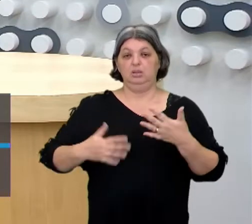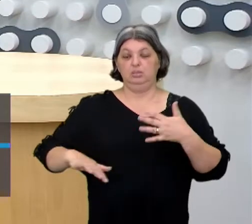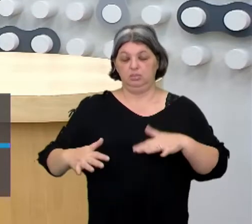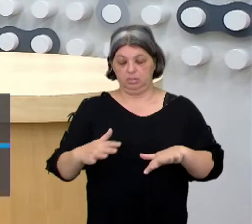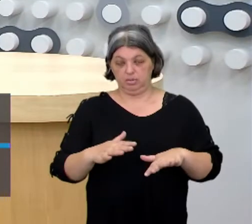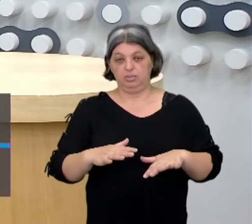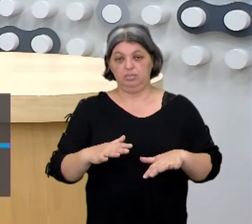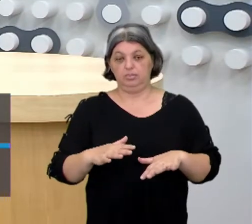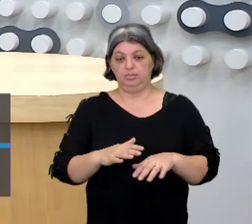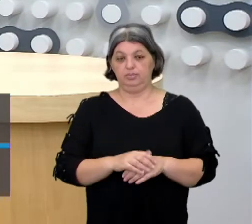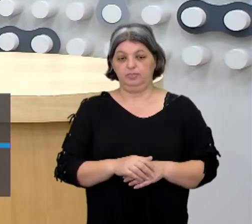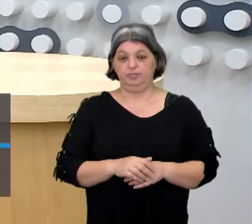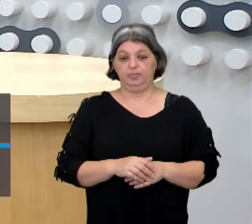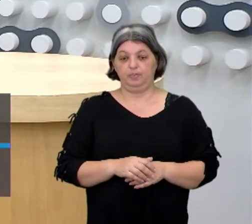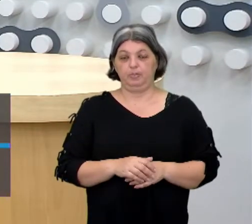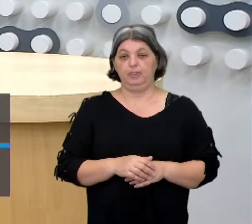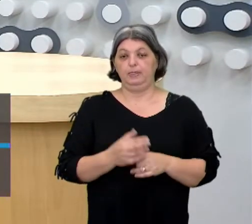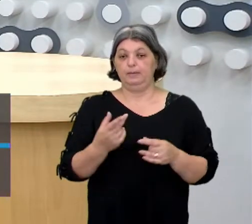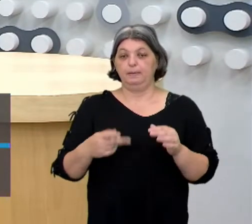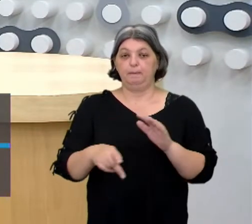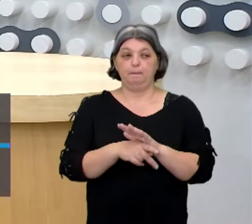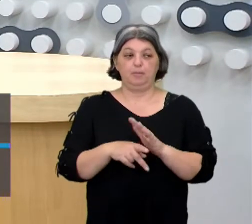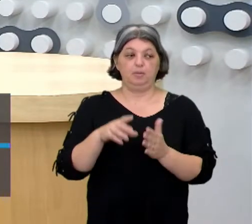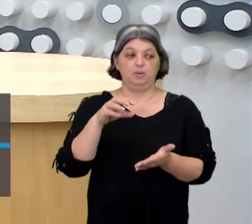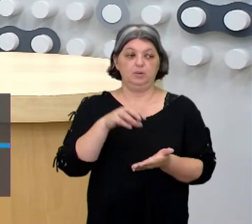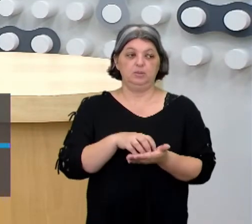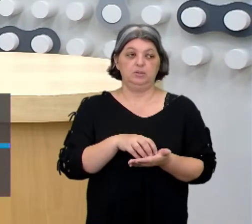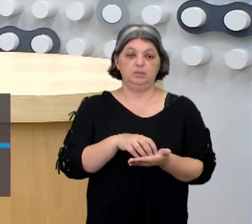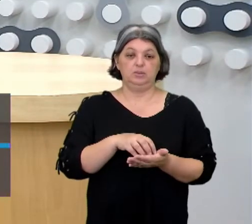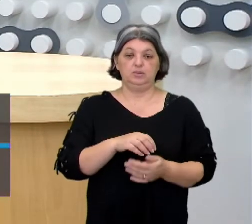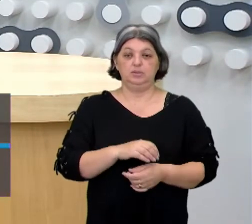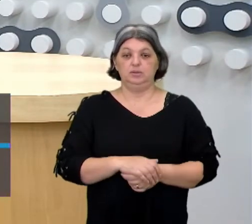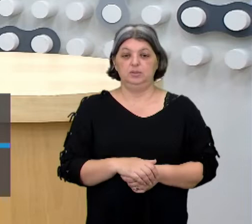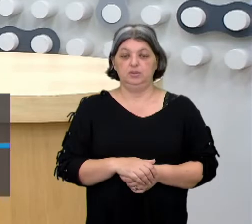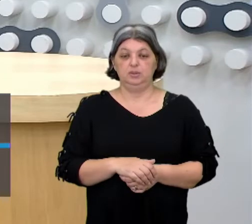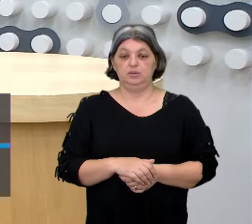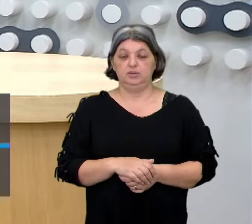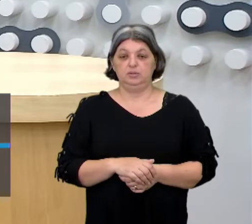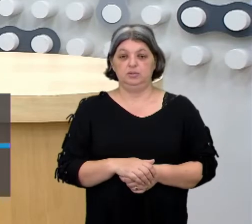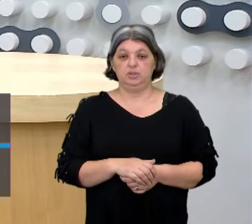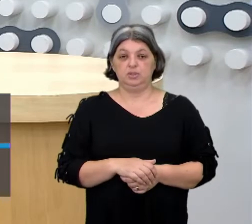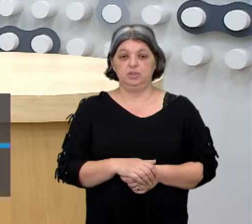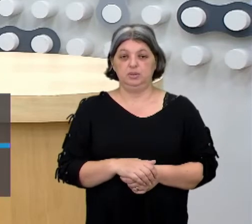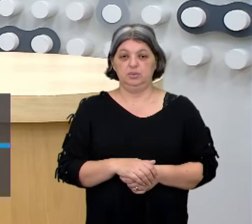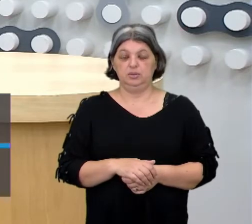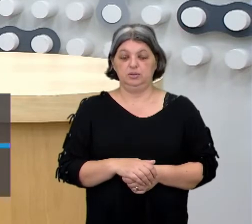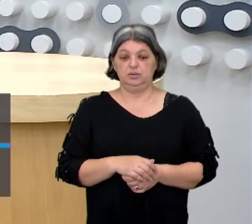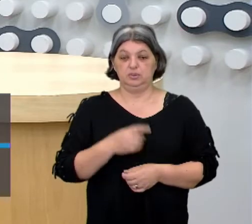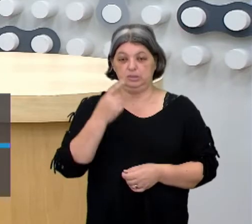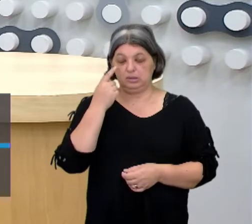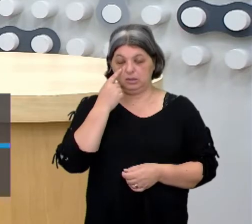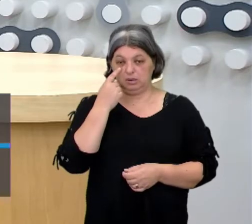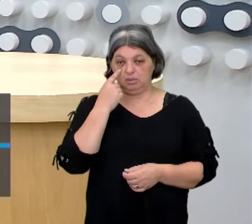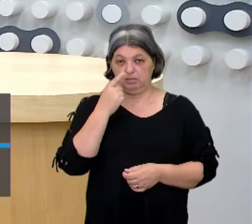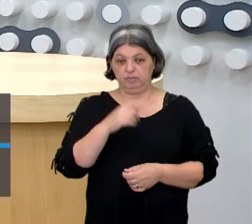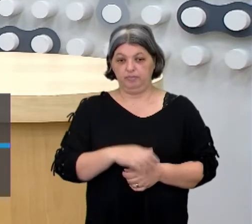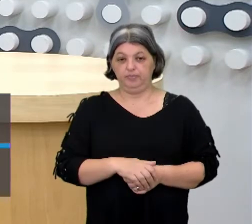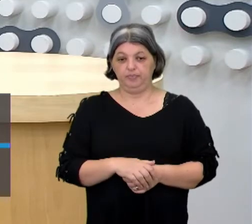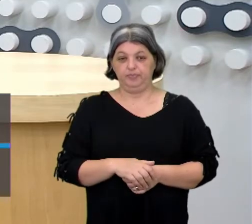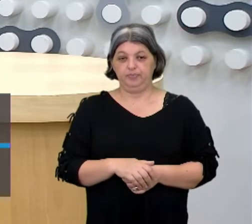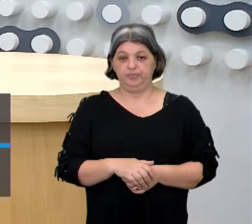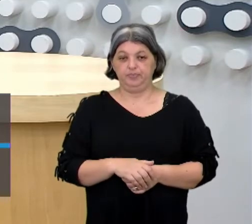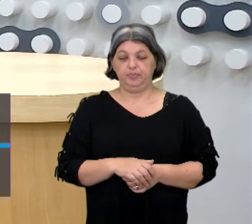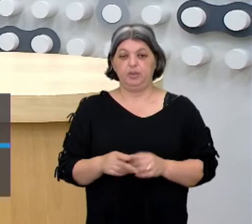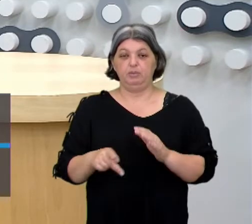terra, né, a partir do hipocentro, né, da onde acontece aí a colisão, né, das